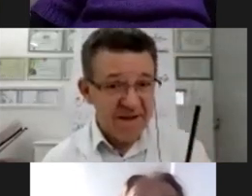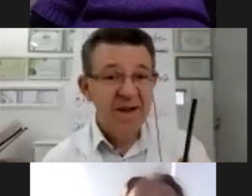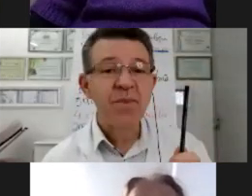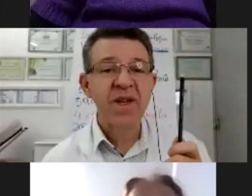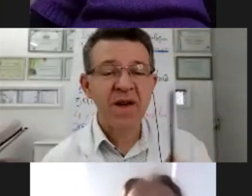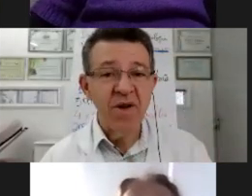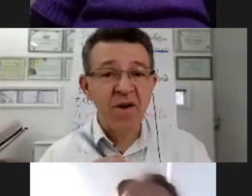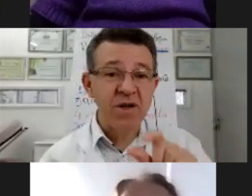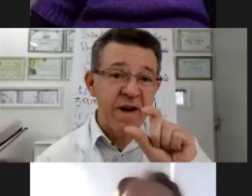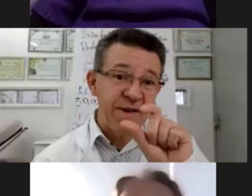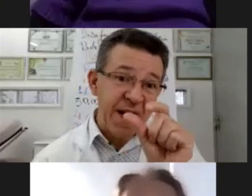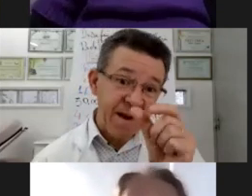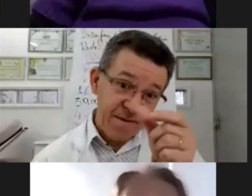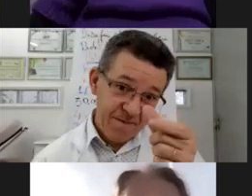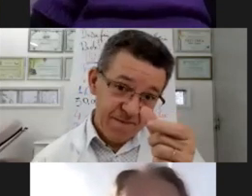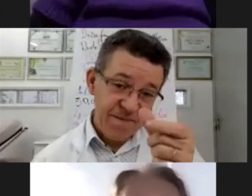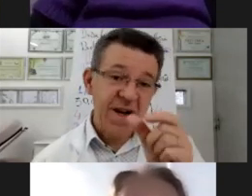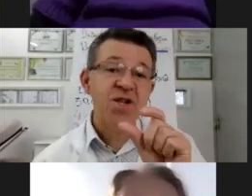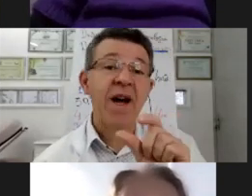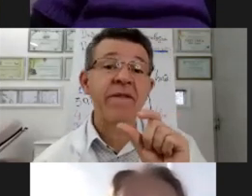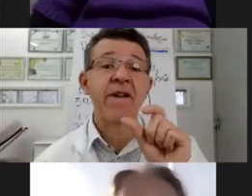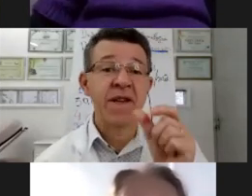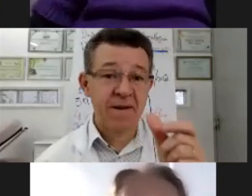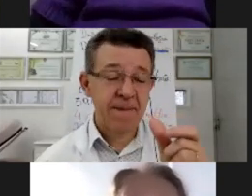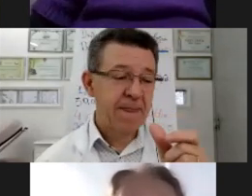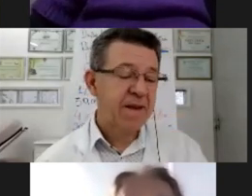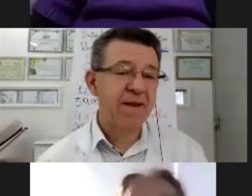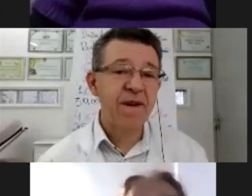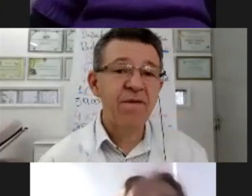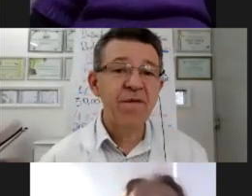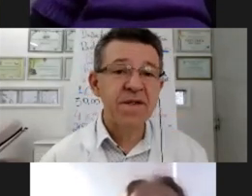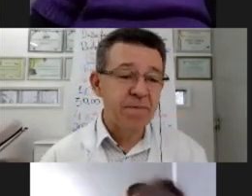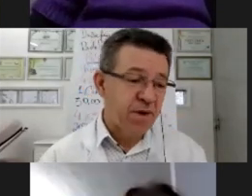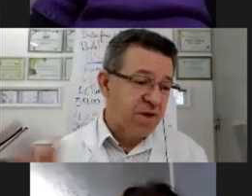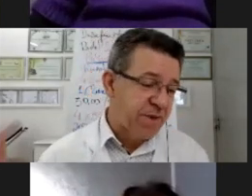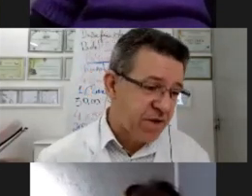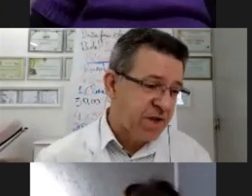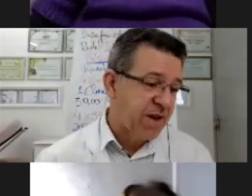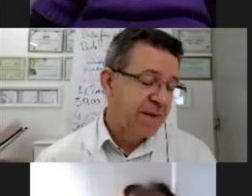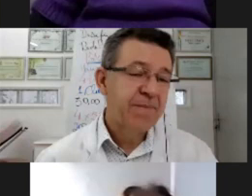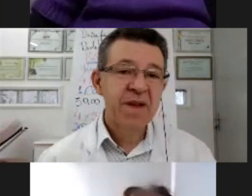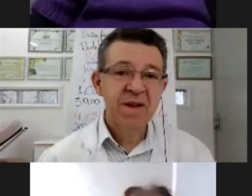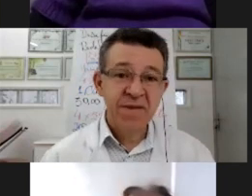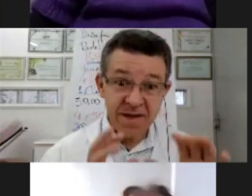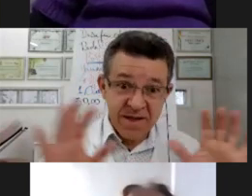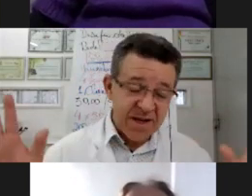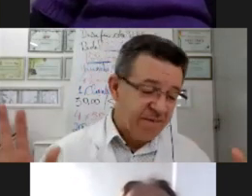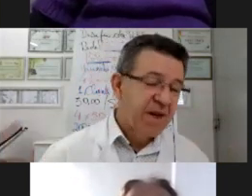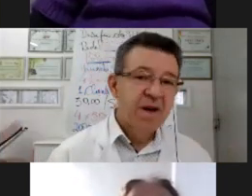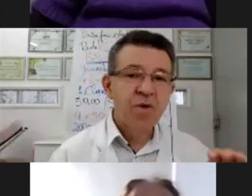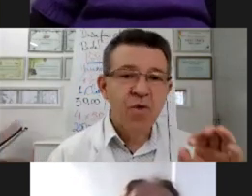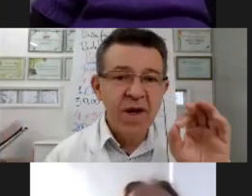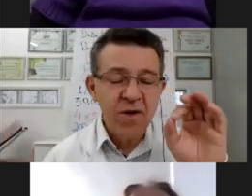Se prepara, porque o negócio vai virar. A chave vai virar. Quer ver? Ó, vou fazer uma pergunta para você.